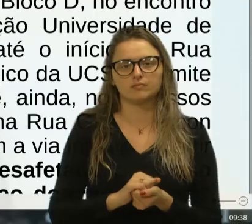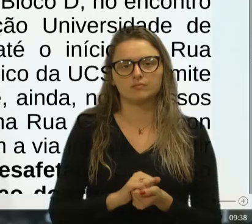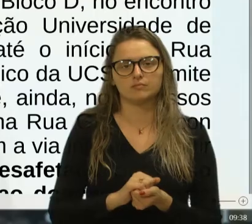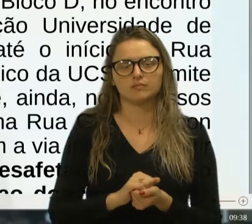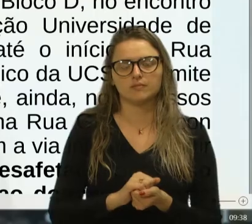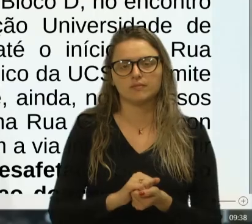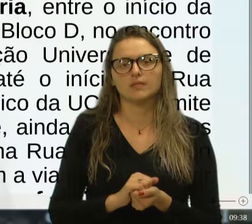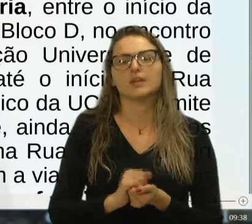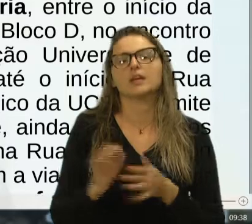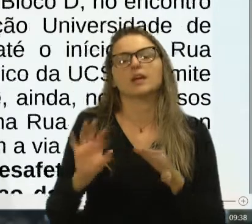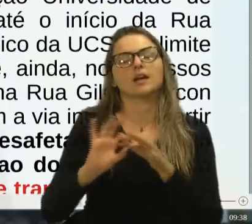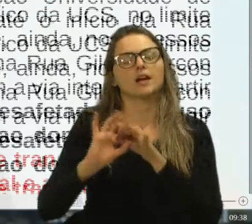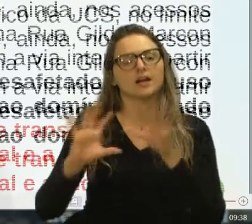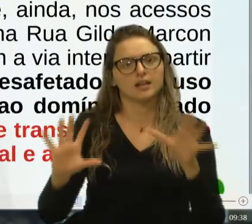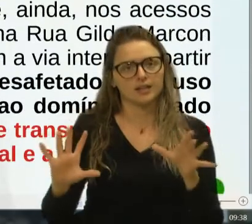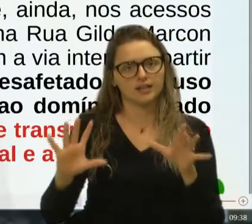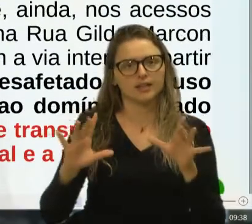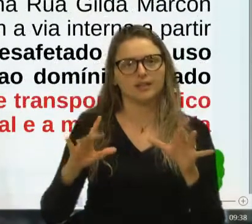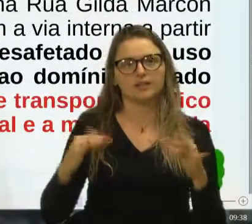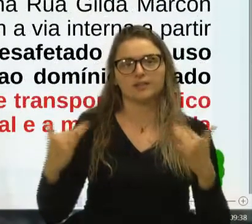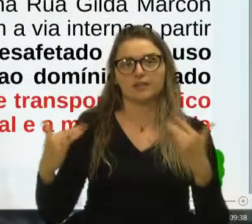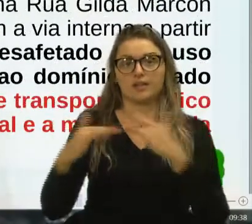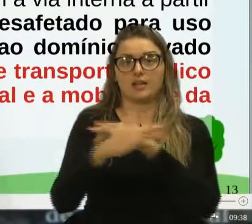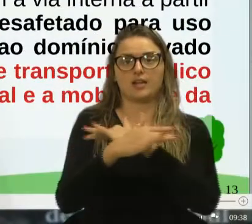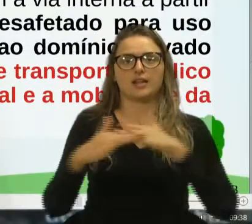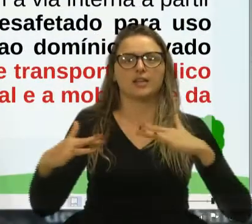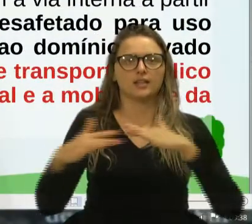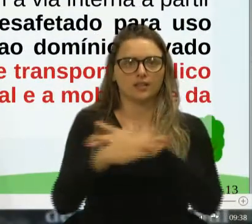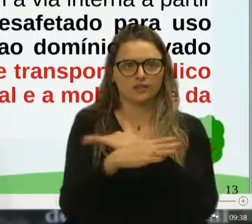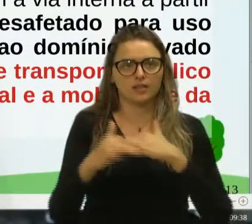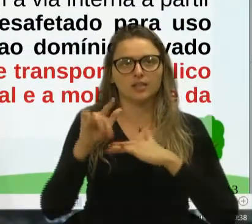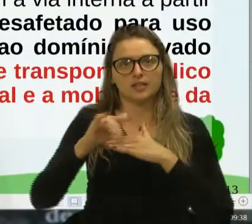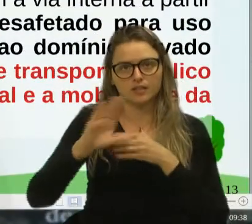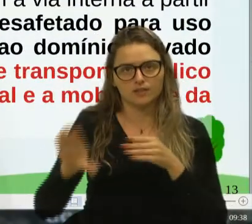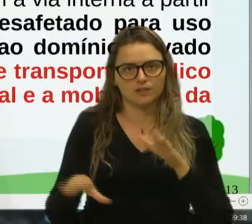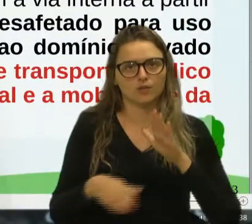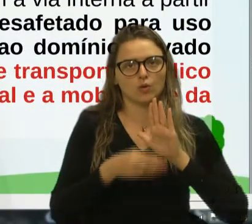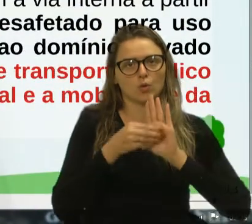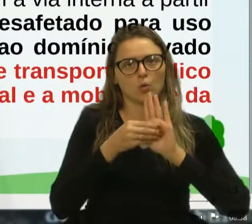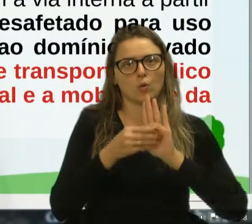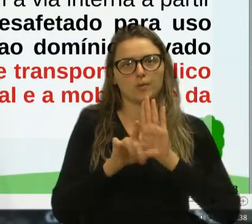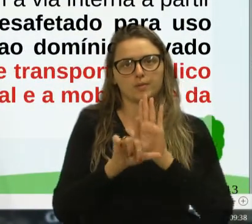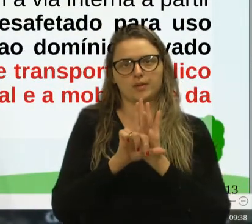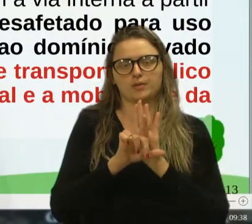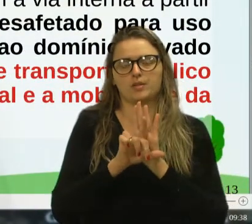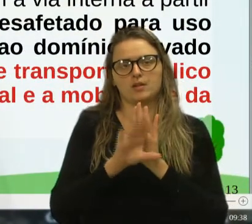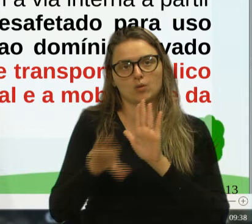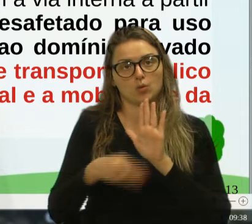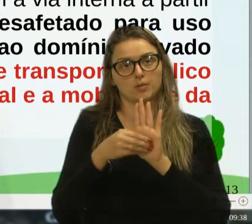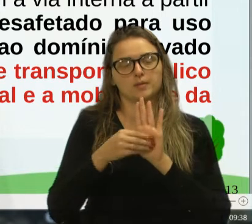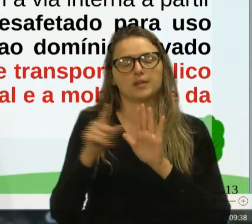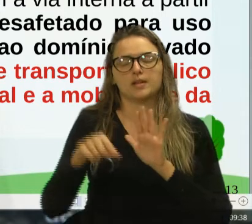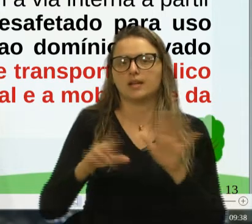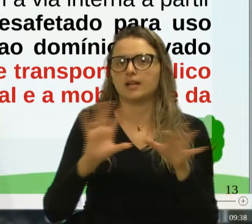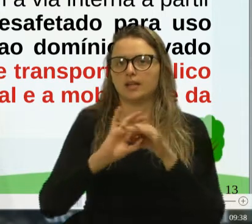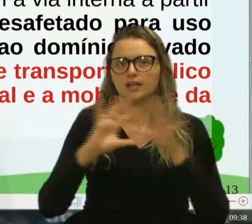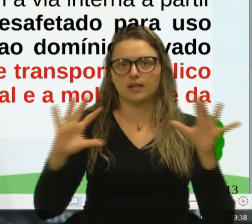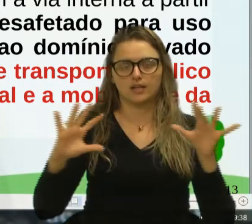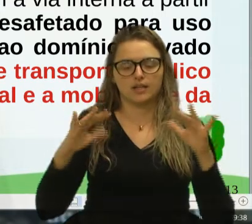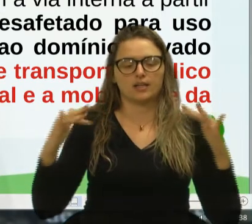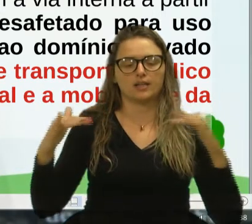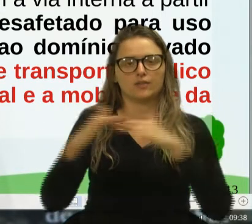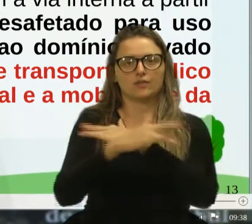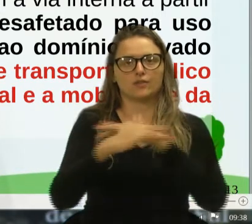livre circulação, o que está em vermelho aí, que foi a emenda que nós fizemos. Garantida a livre circulação de transporte